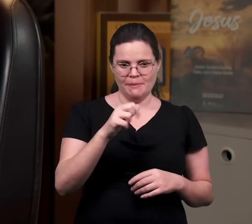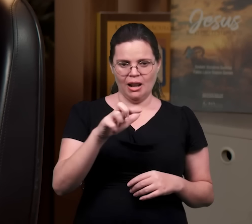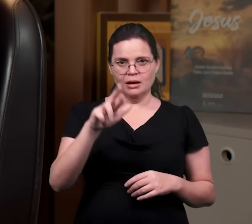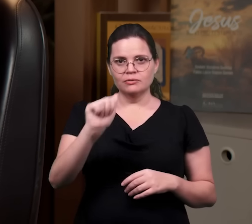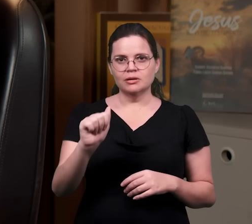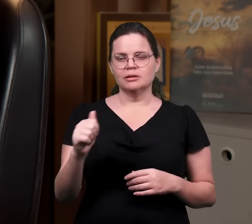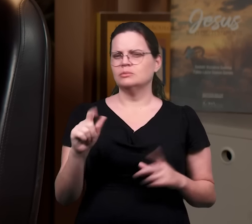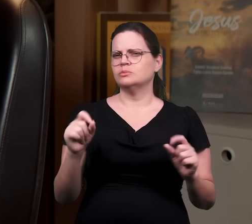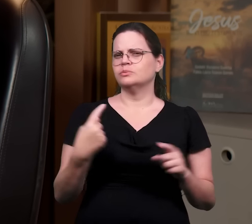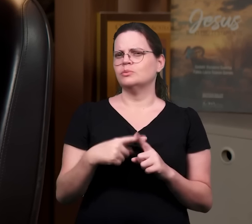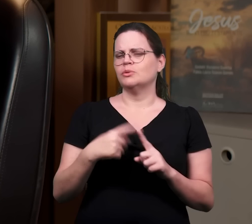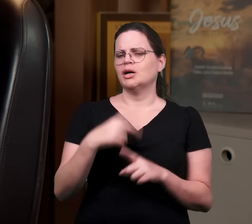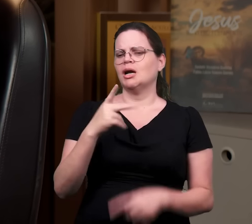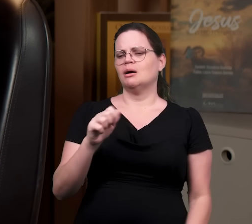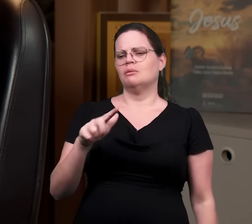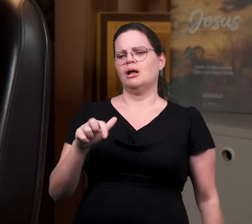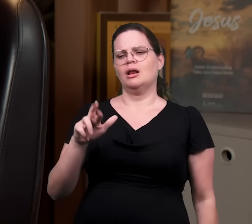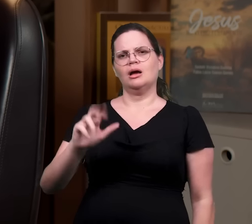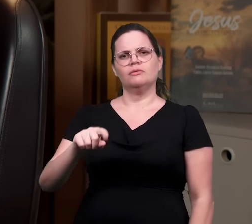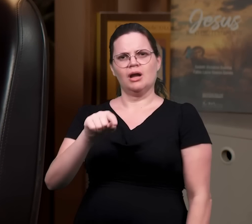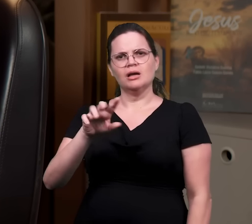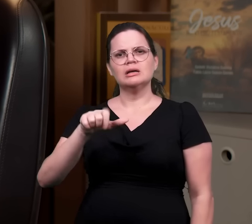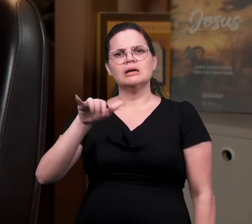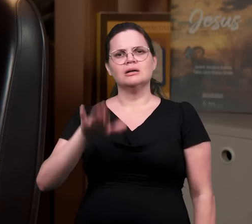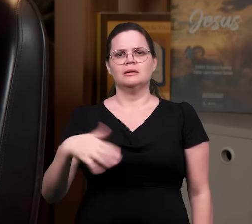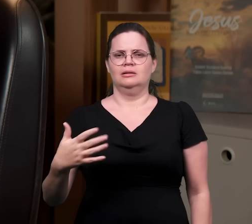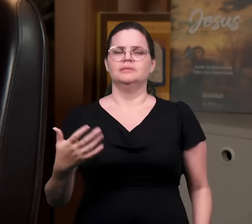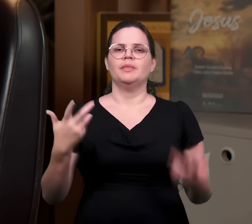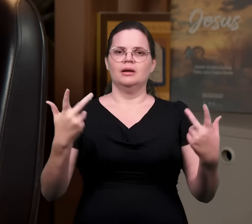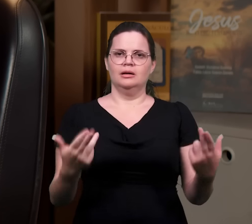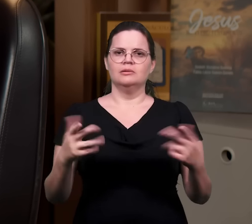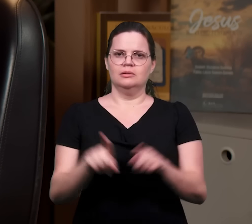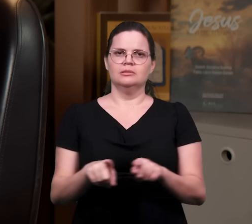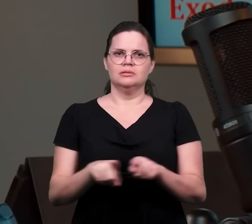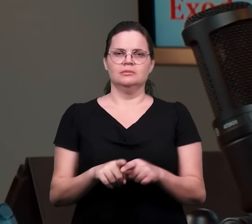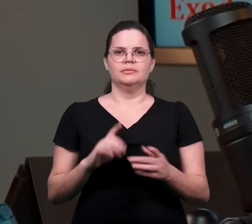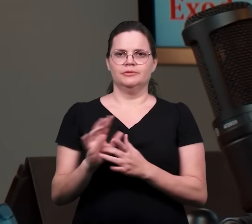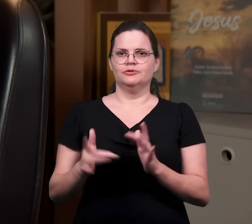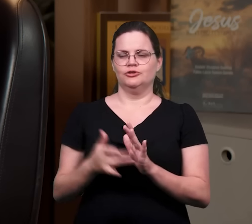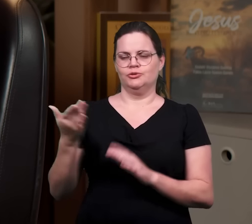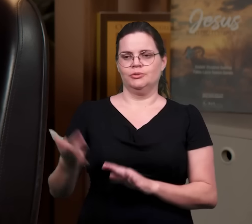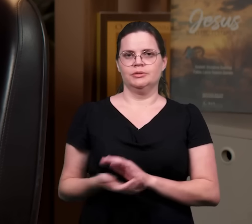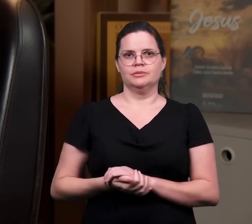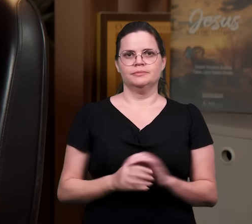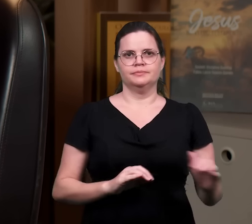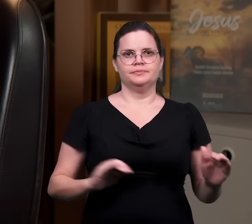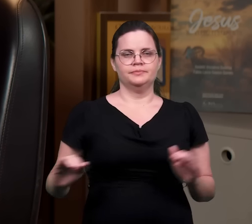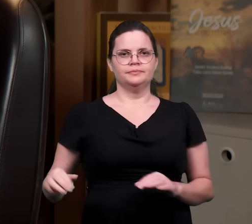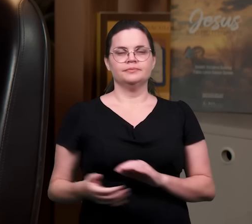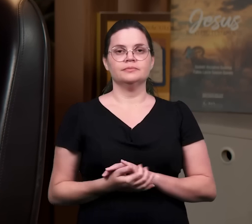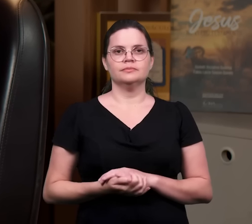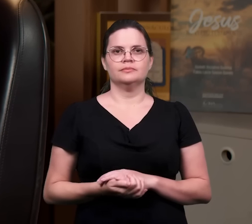é a palavra? Então, foi a mesma situação que aconteceu por meio da vida de Jesus, né? É isso E mesmo.